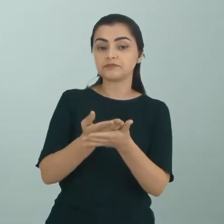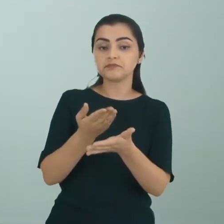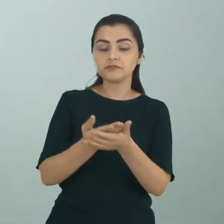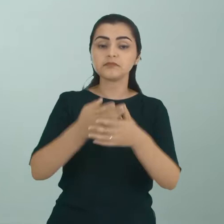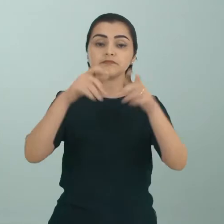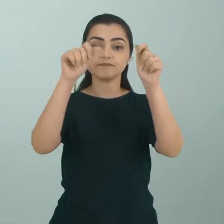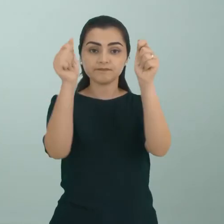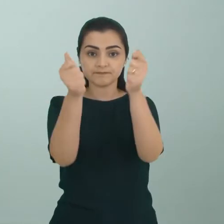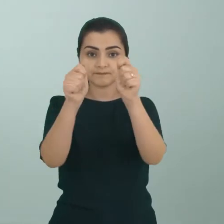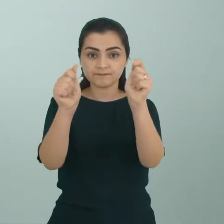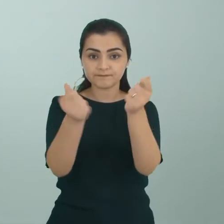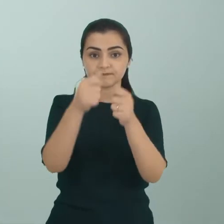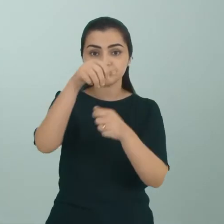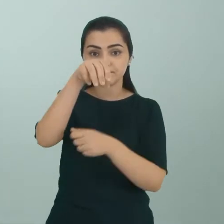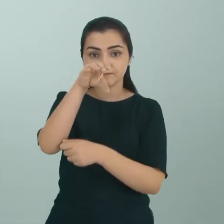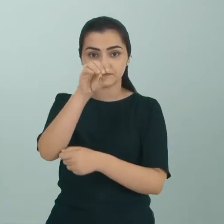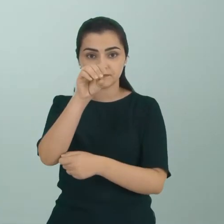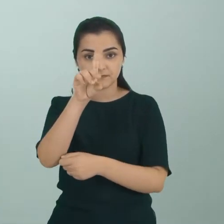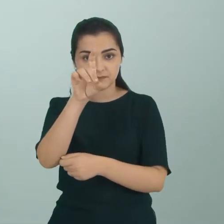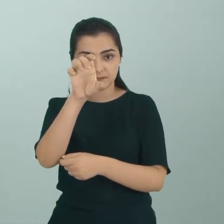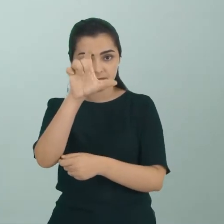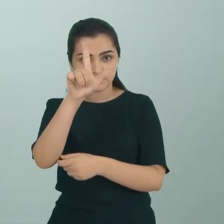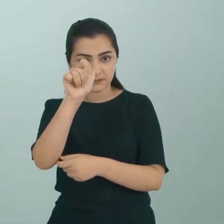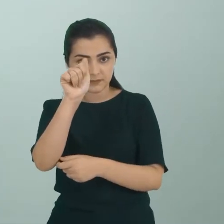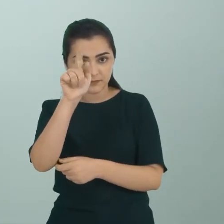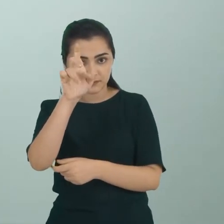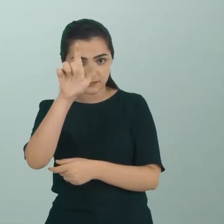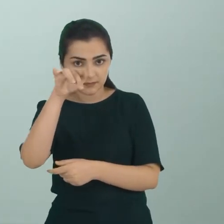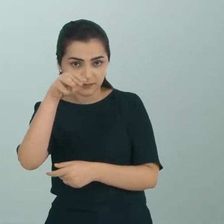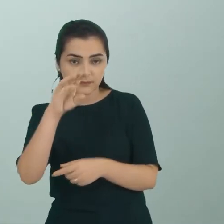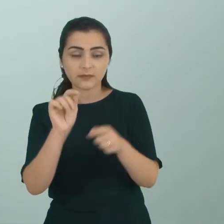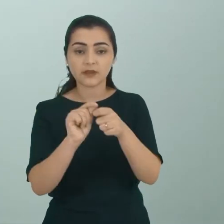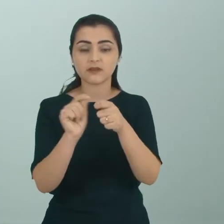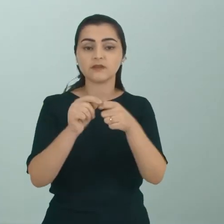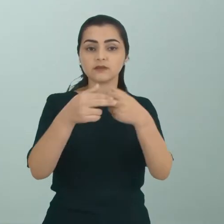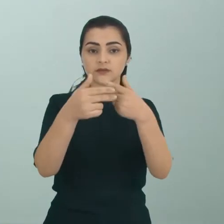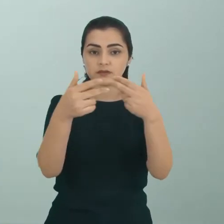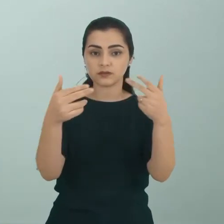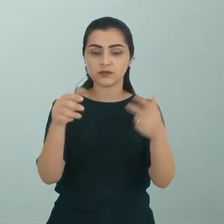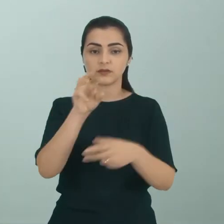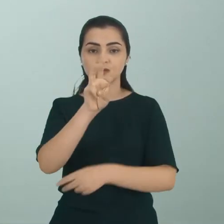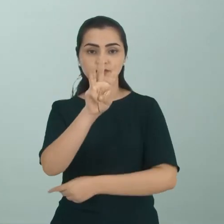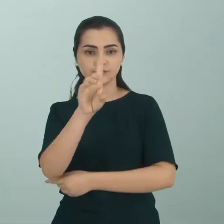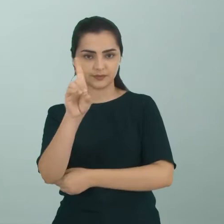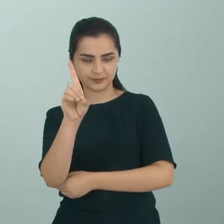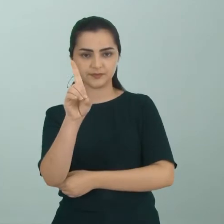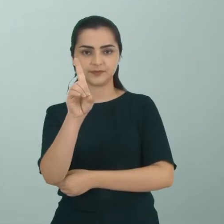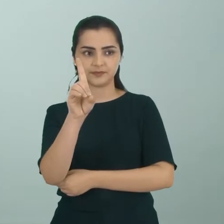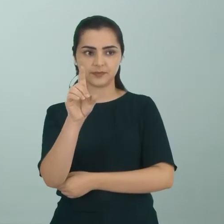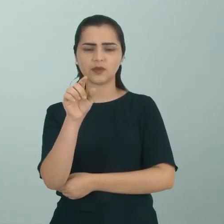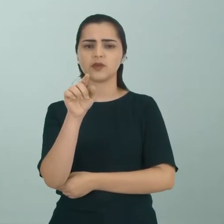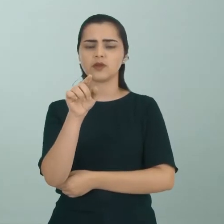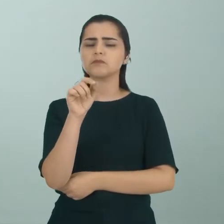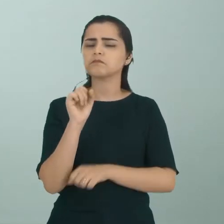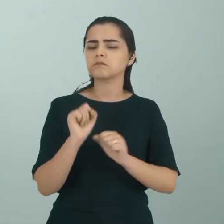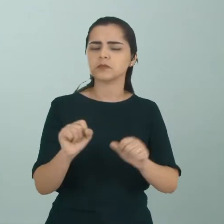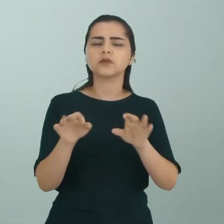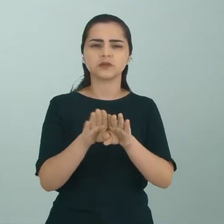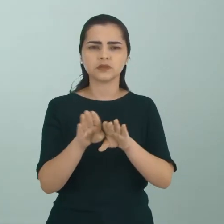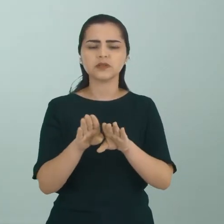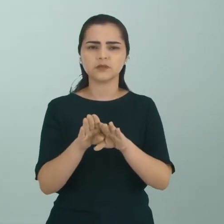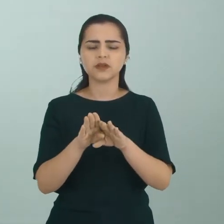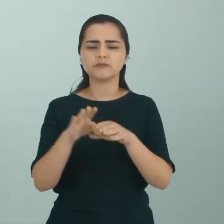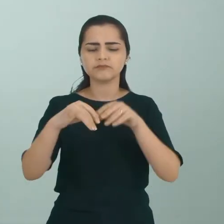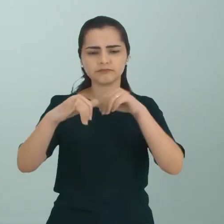de escultura, de modelagem, que são formação de objetos tridimensionais. Mas eu posso também ter